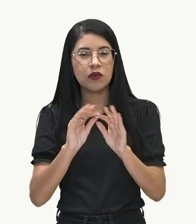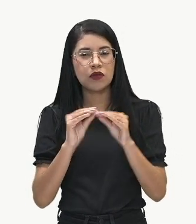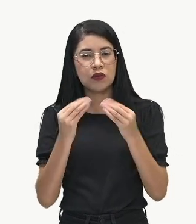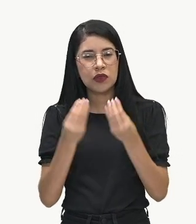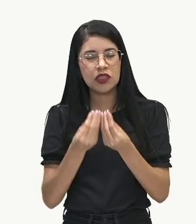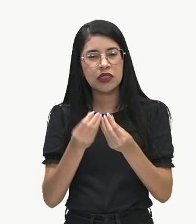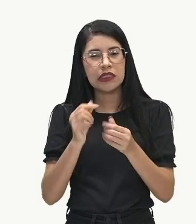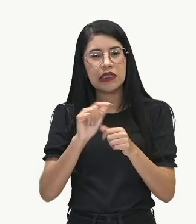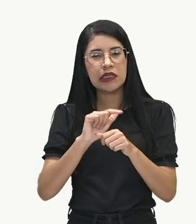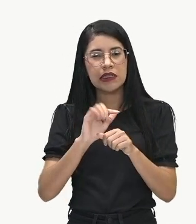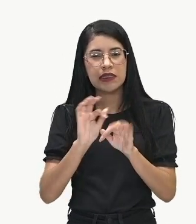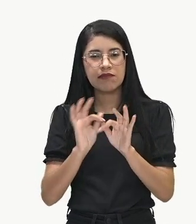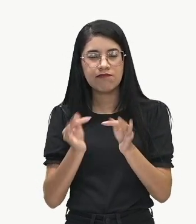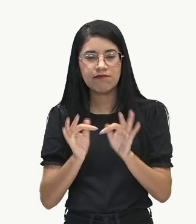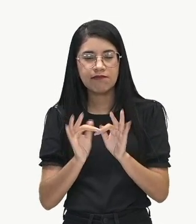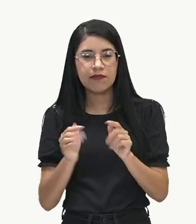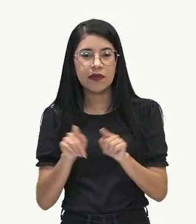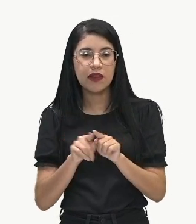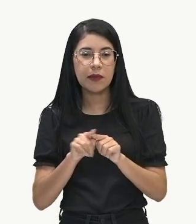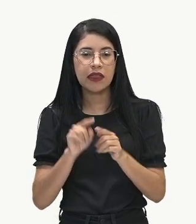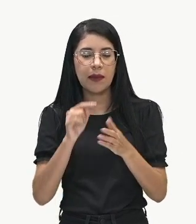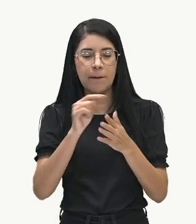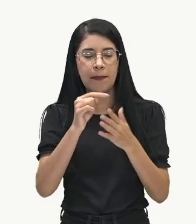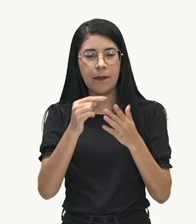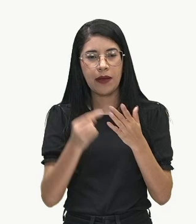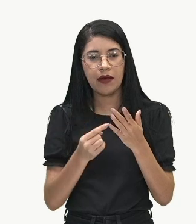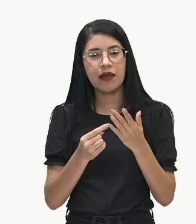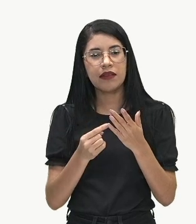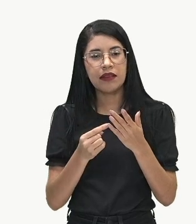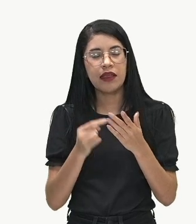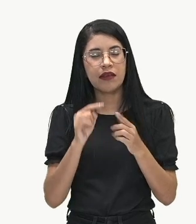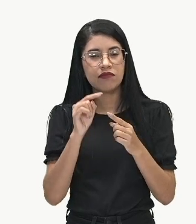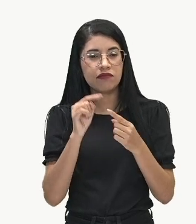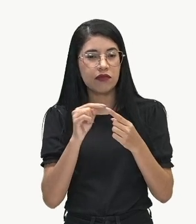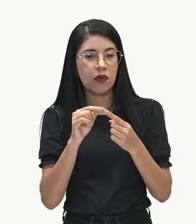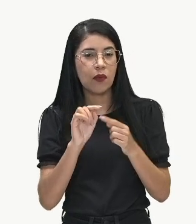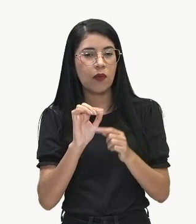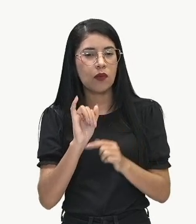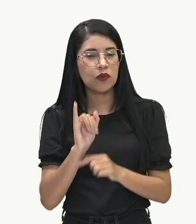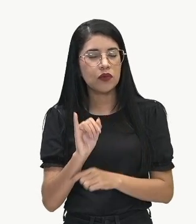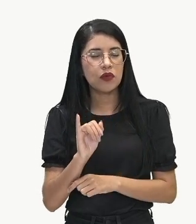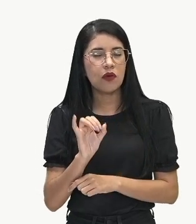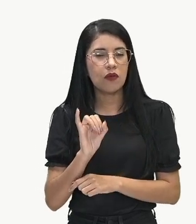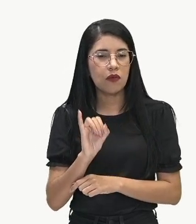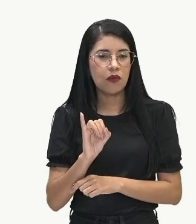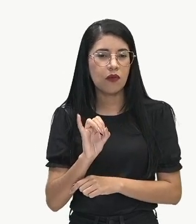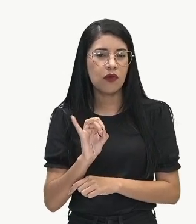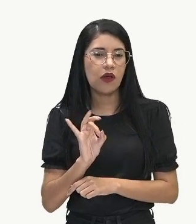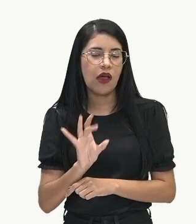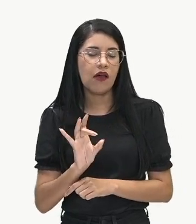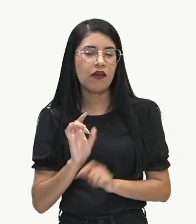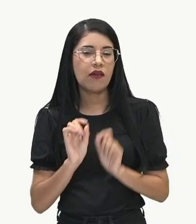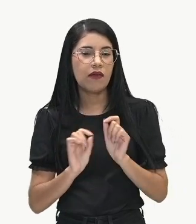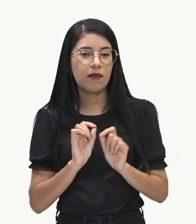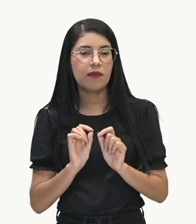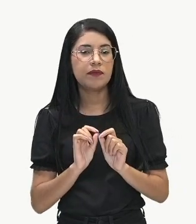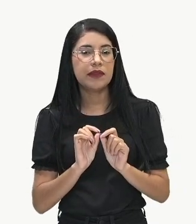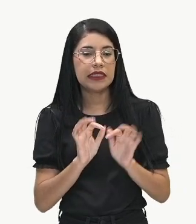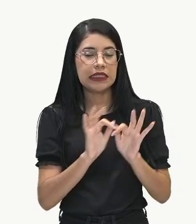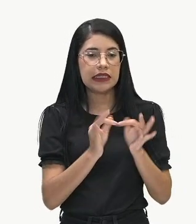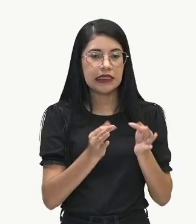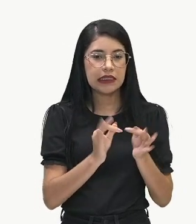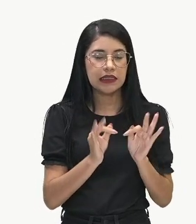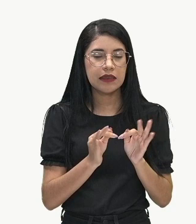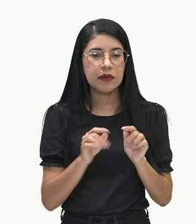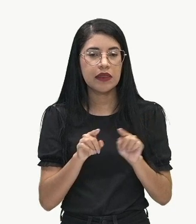você consegue ver que aqui tem apenas um elemento, substância simples. Aqui tem apenas um elemento, substância simples. E aqui tem 2 elementos,